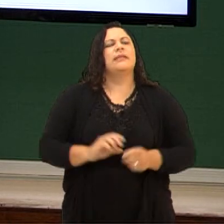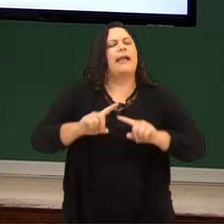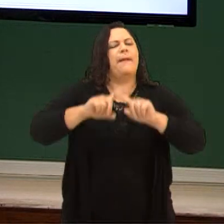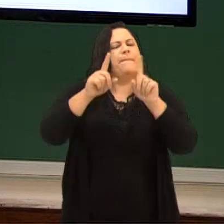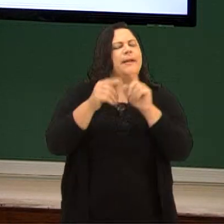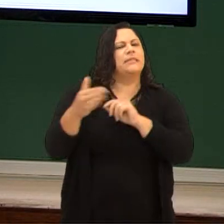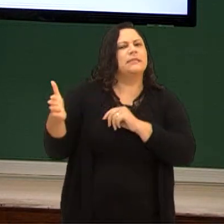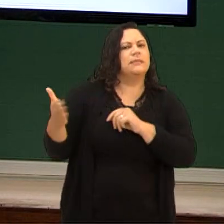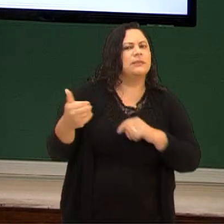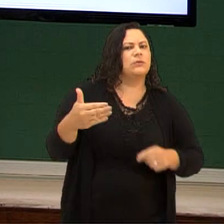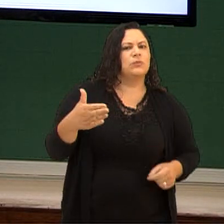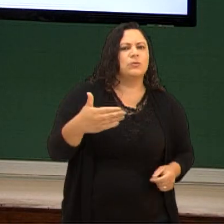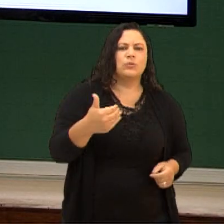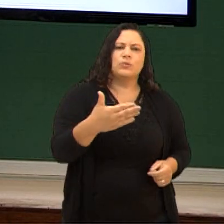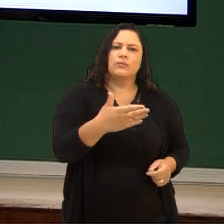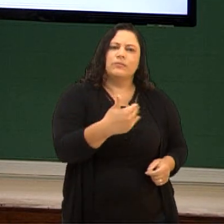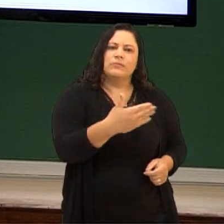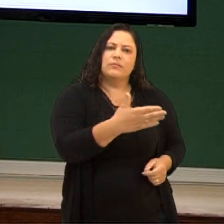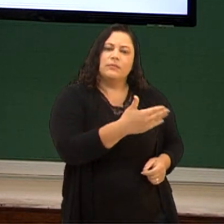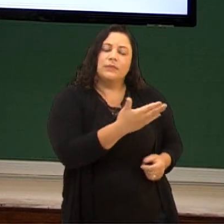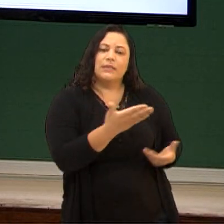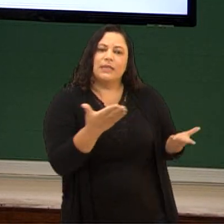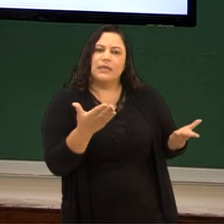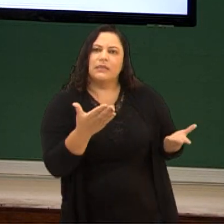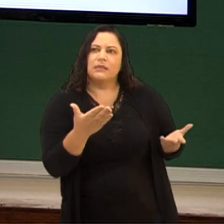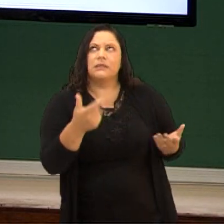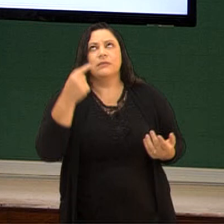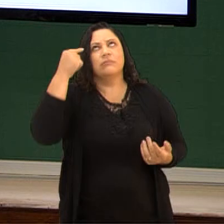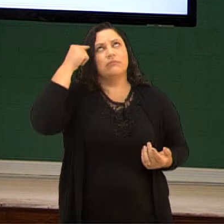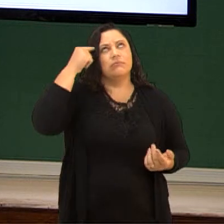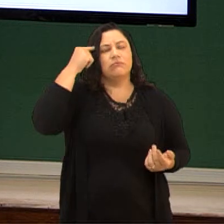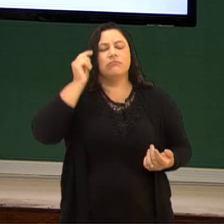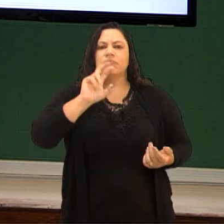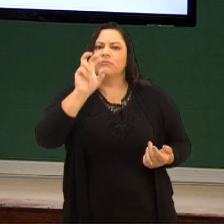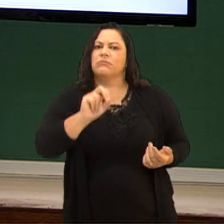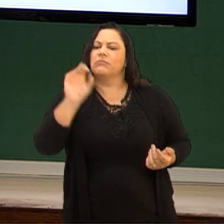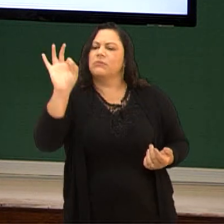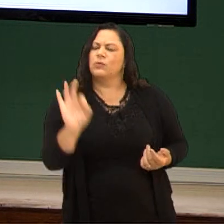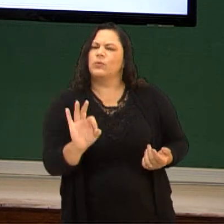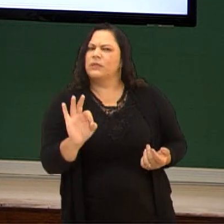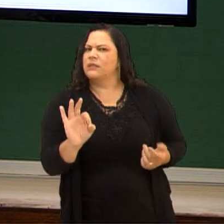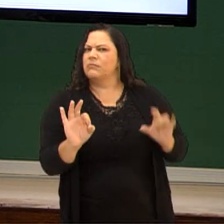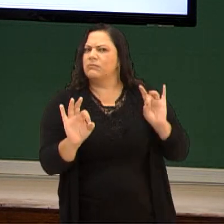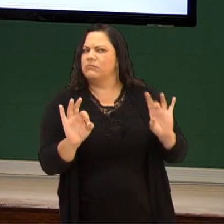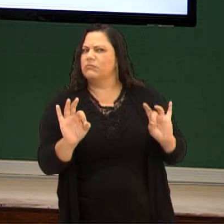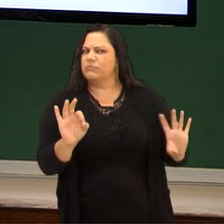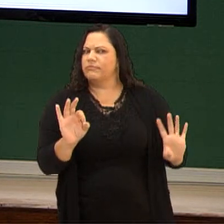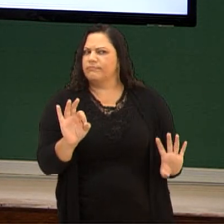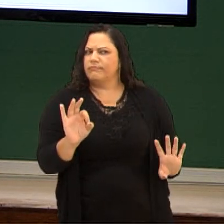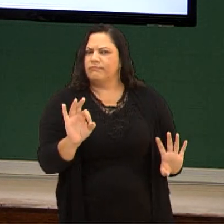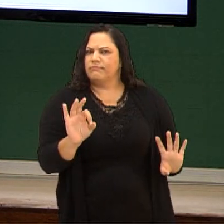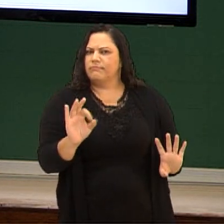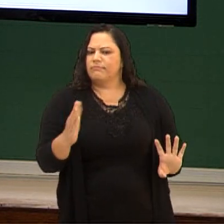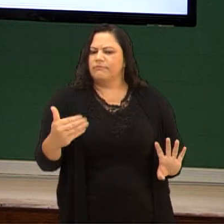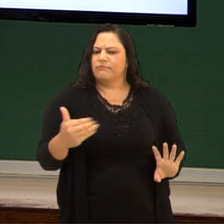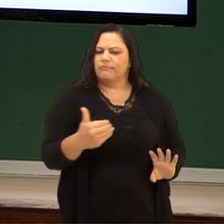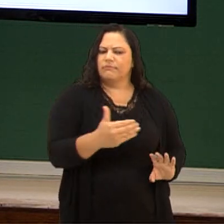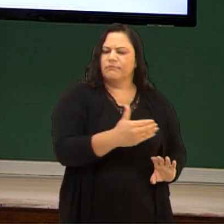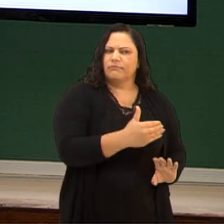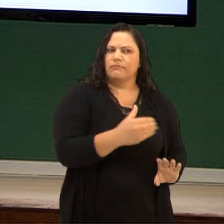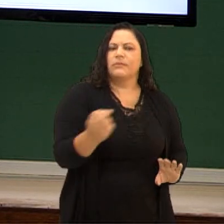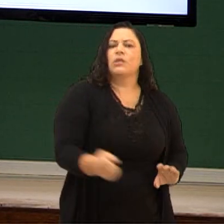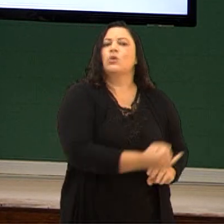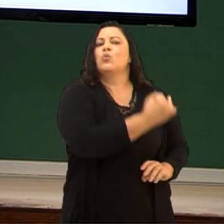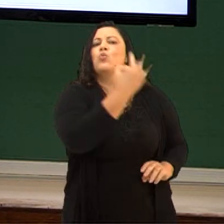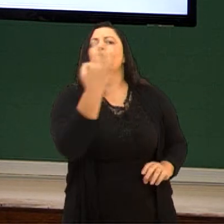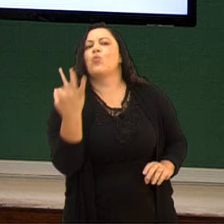pesquisa aqui em Pedro, que o Pedro achou sobre os peixes, ele achou que 50% só eram peixes. Então,